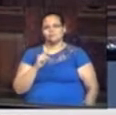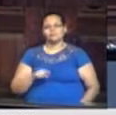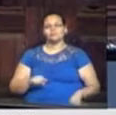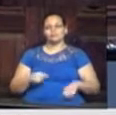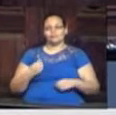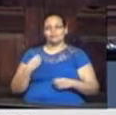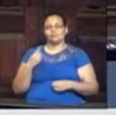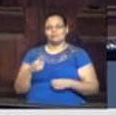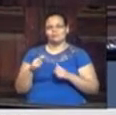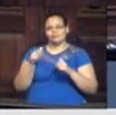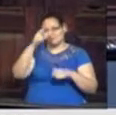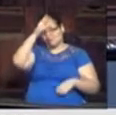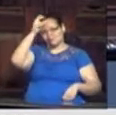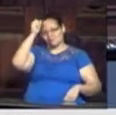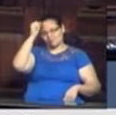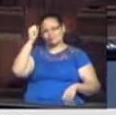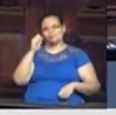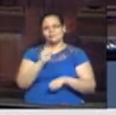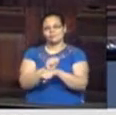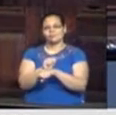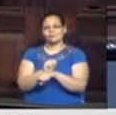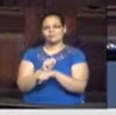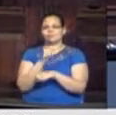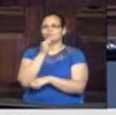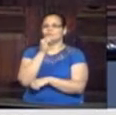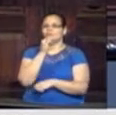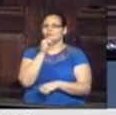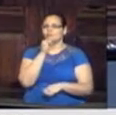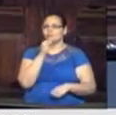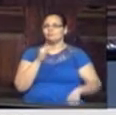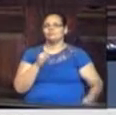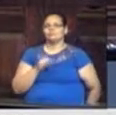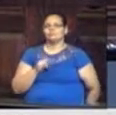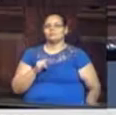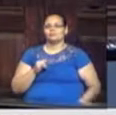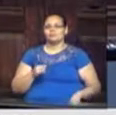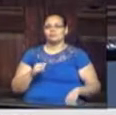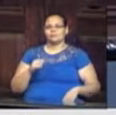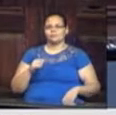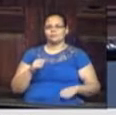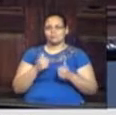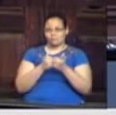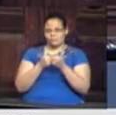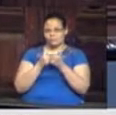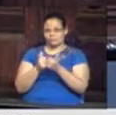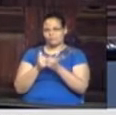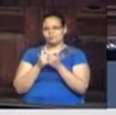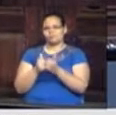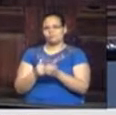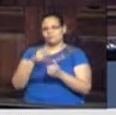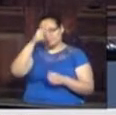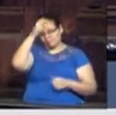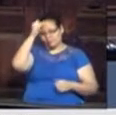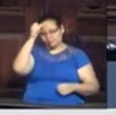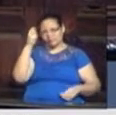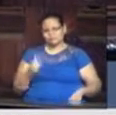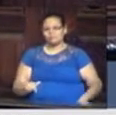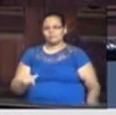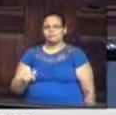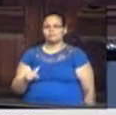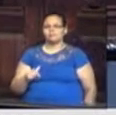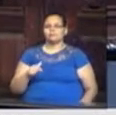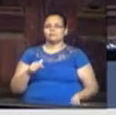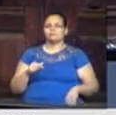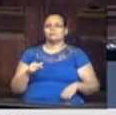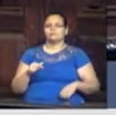serviços públicos que estão paralisadas, como, por exemplo, a concessão das linhas municipais de ônibus e a renovação da concessão